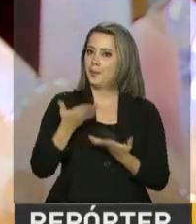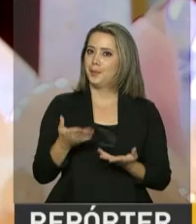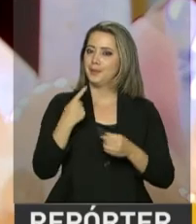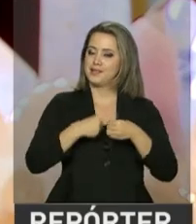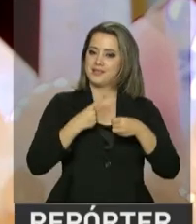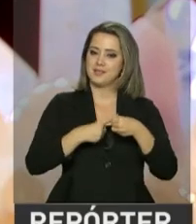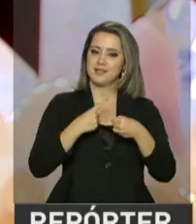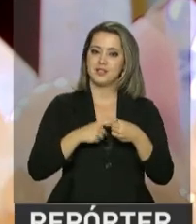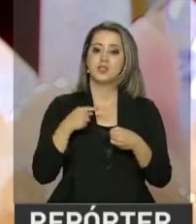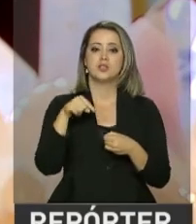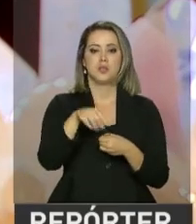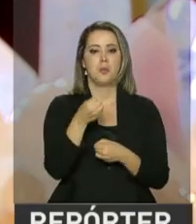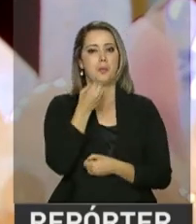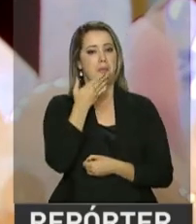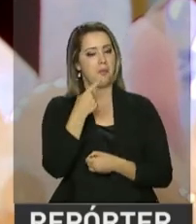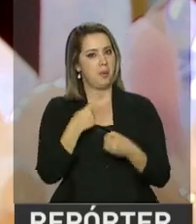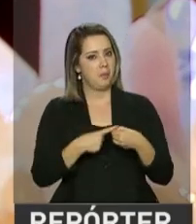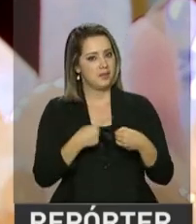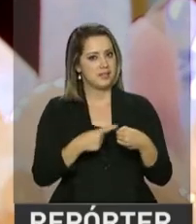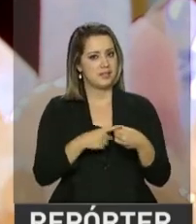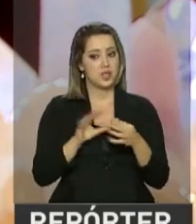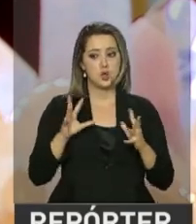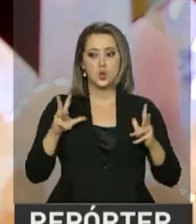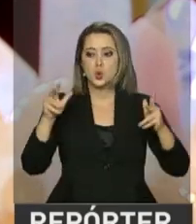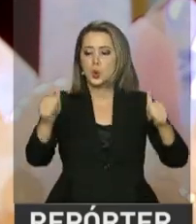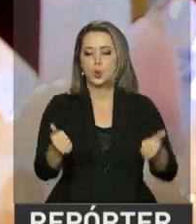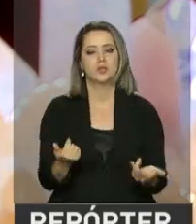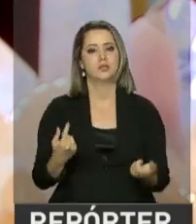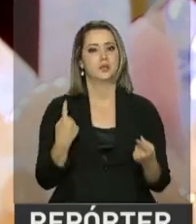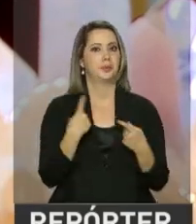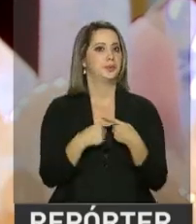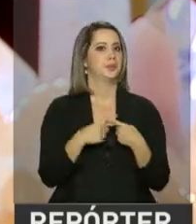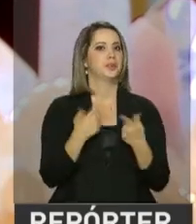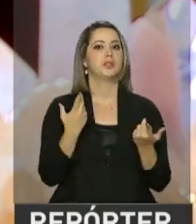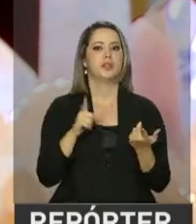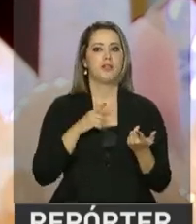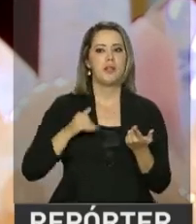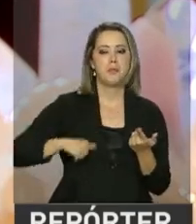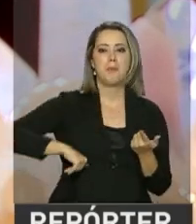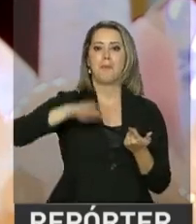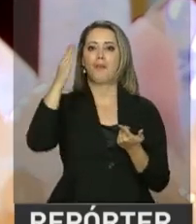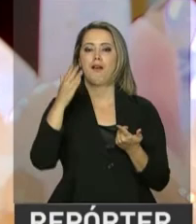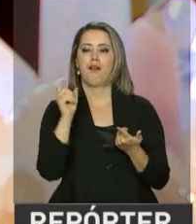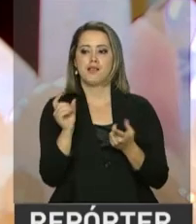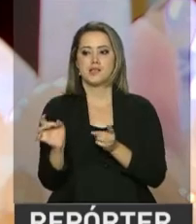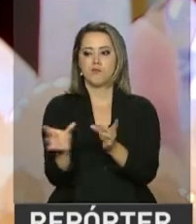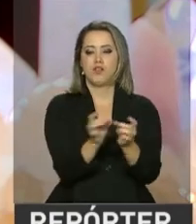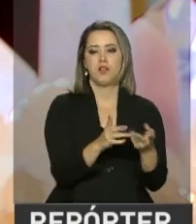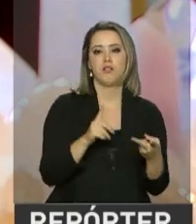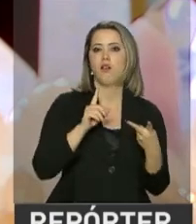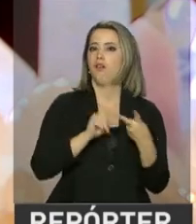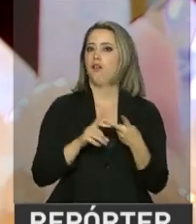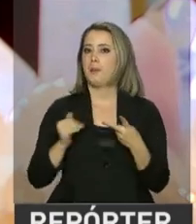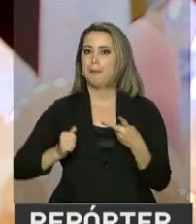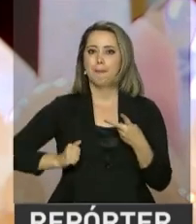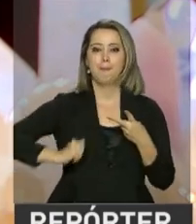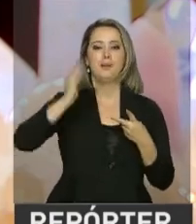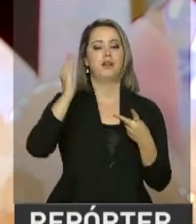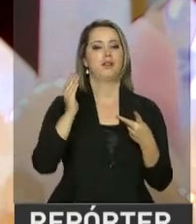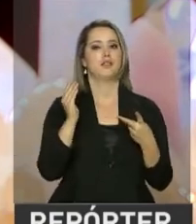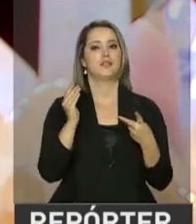e para a cidade praticamente toda nã porque aumenta as vendas aumenta